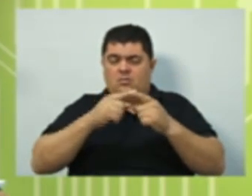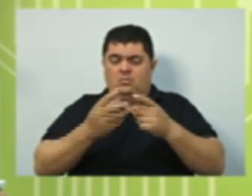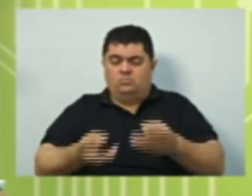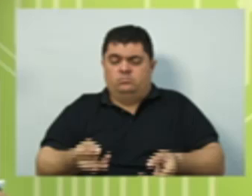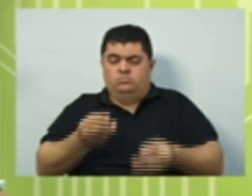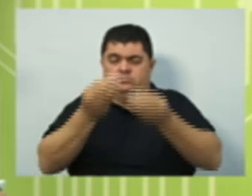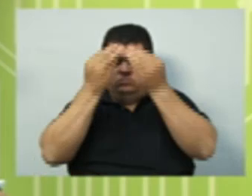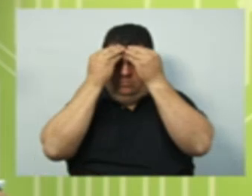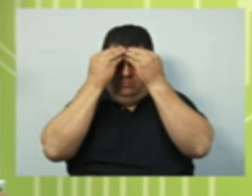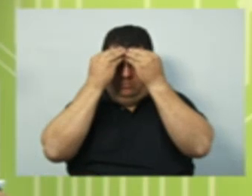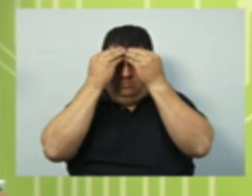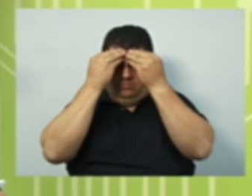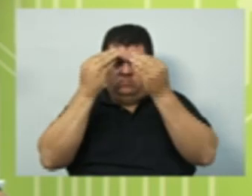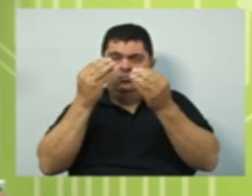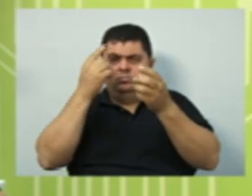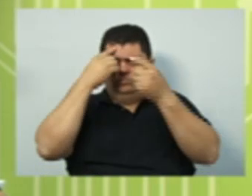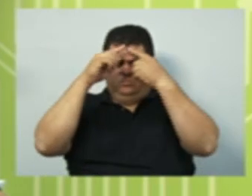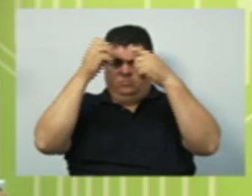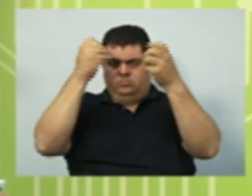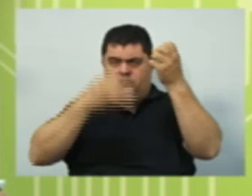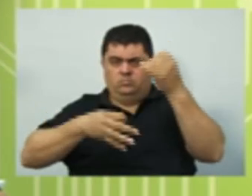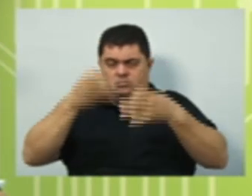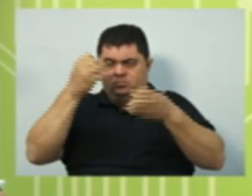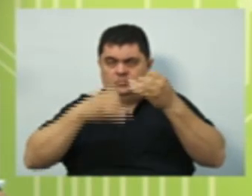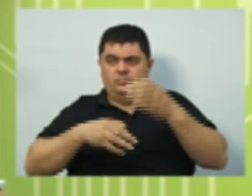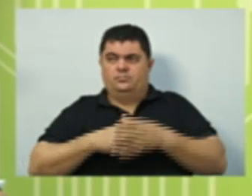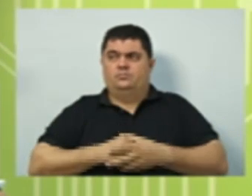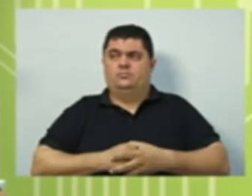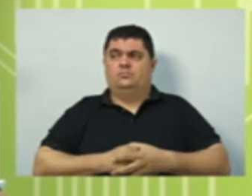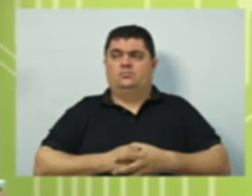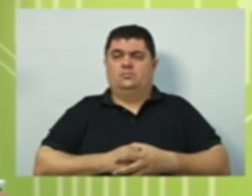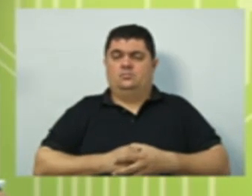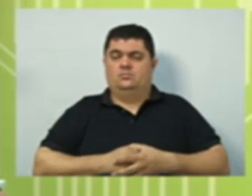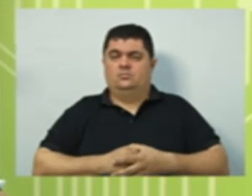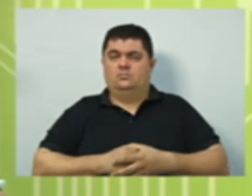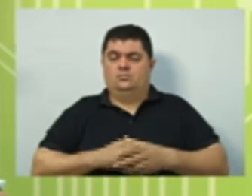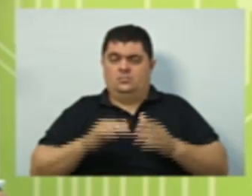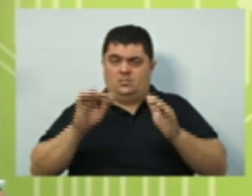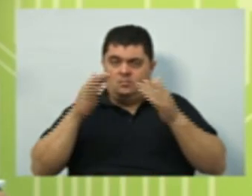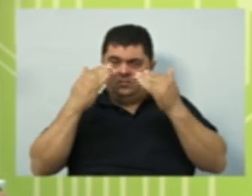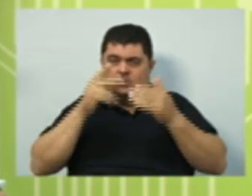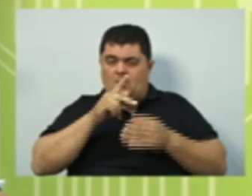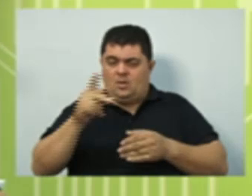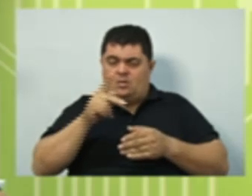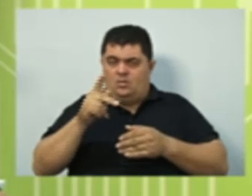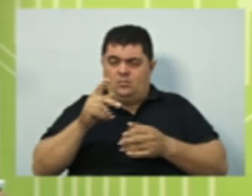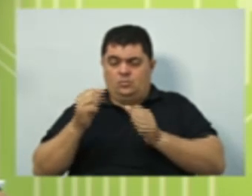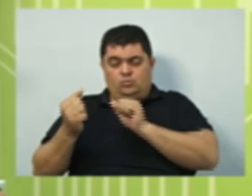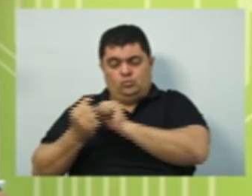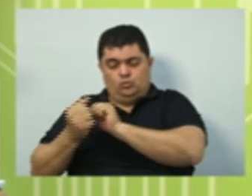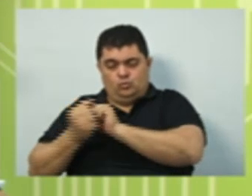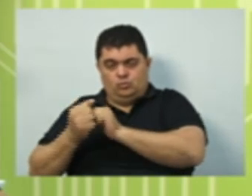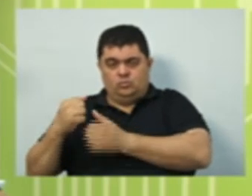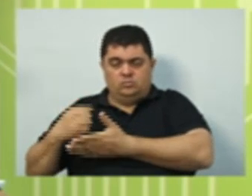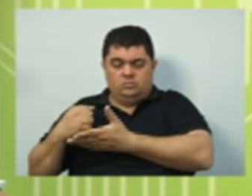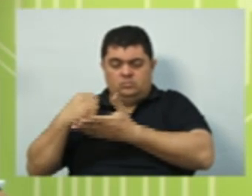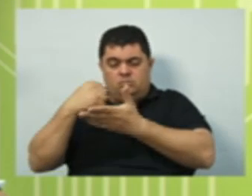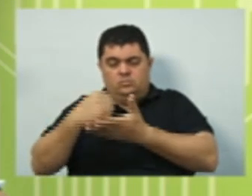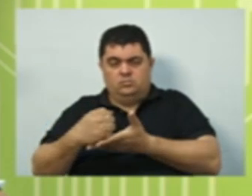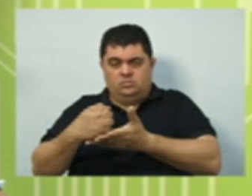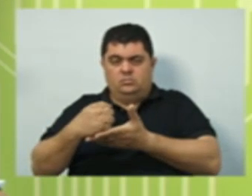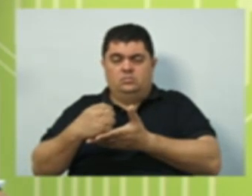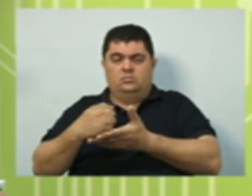reforçar as ideias presentes na aula de hoje. Fique atento, o seu professor está aí do teu lado, ele pode tirar